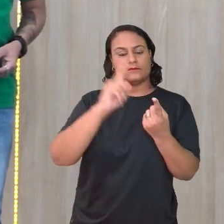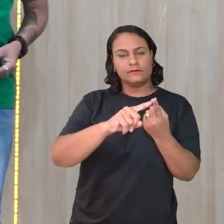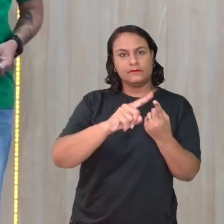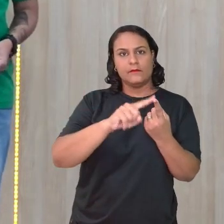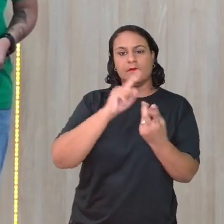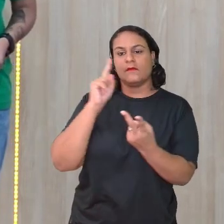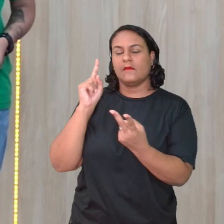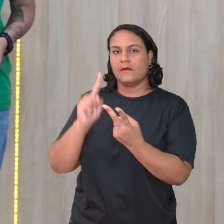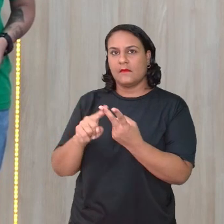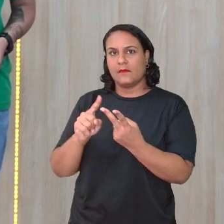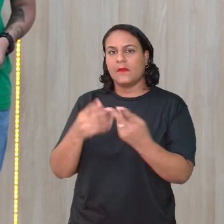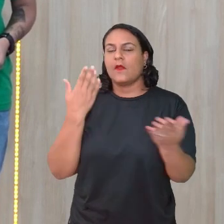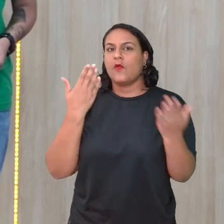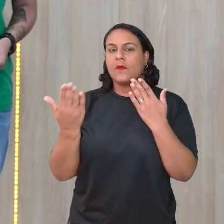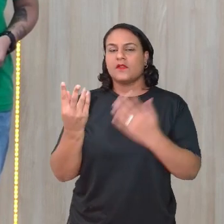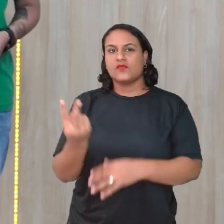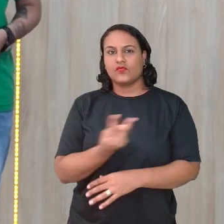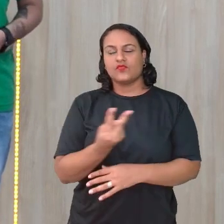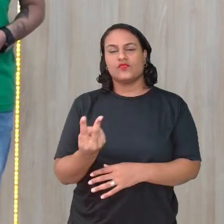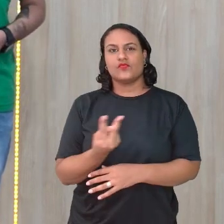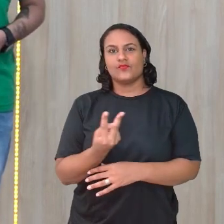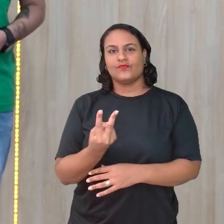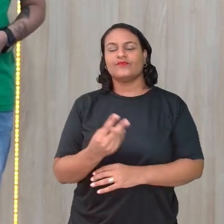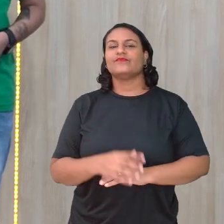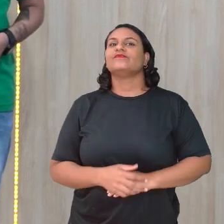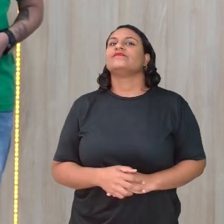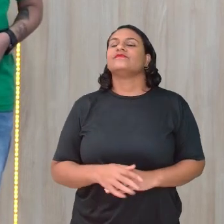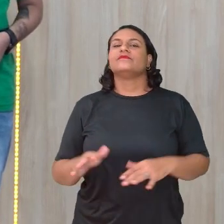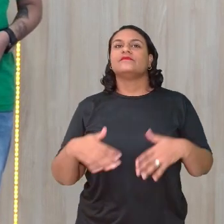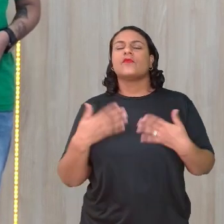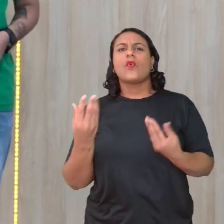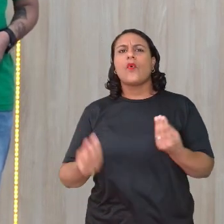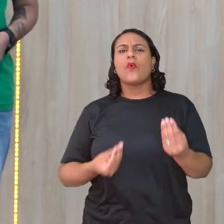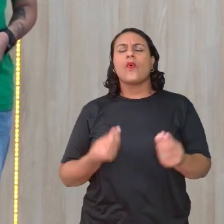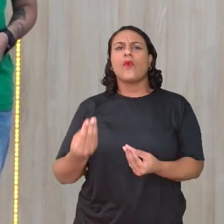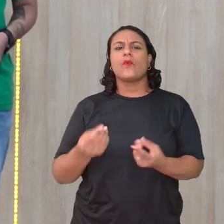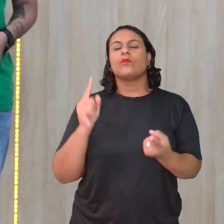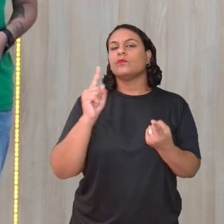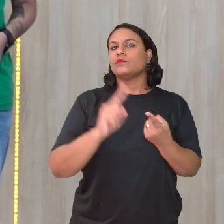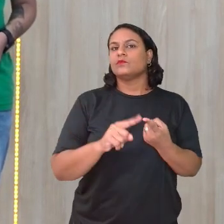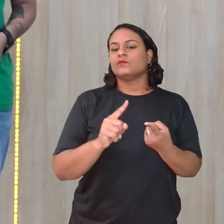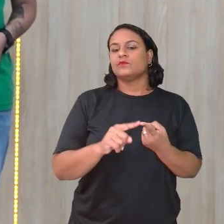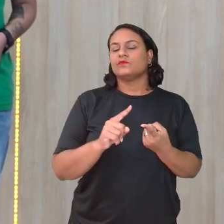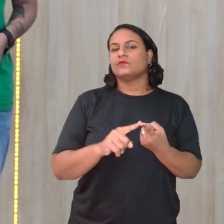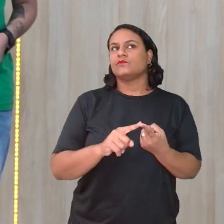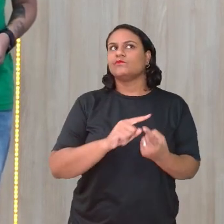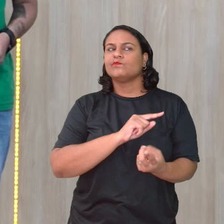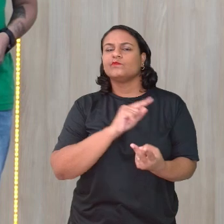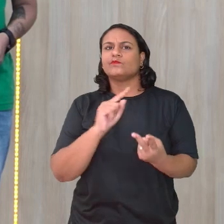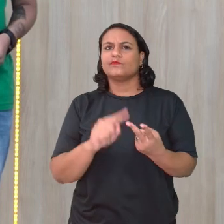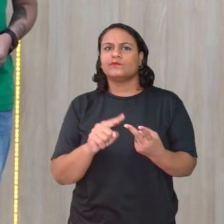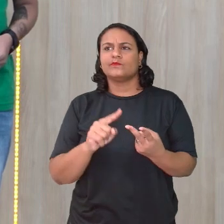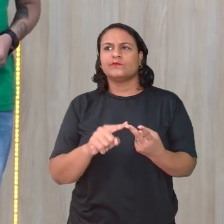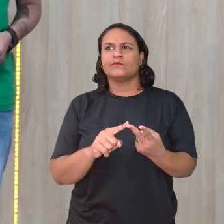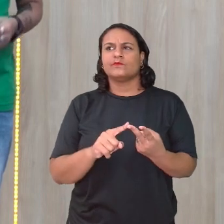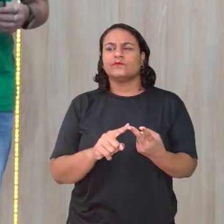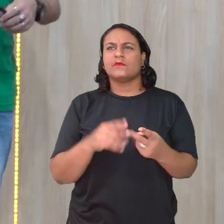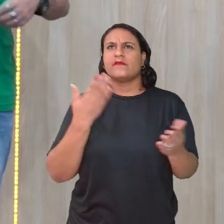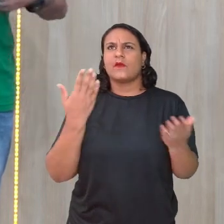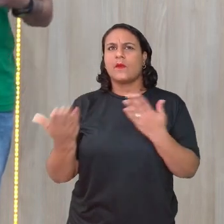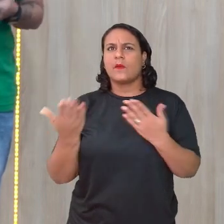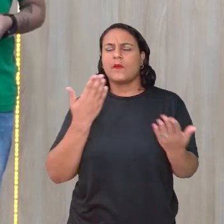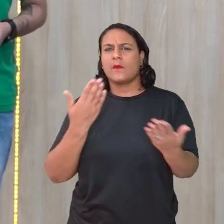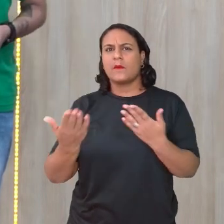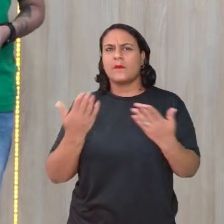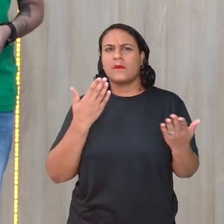casos favoráveis e casos possíveis. Como esses casos favoráveis sobre casos possíveis a gente vai comparar